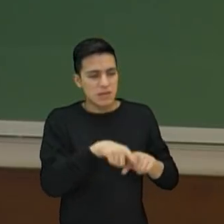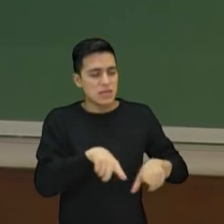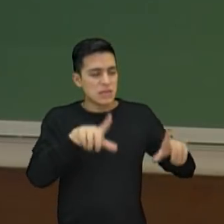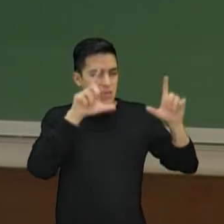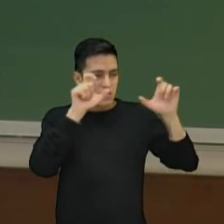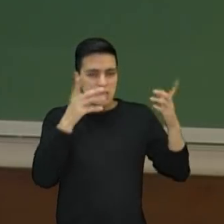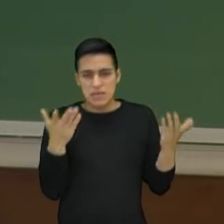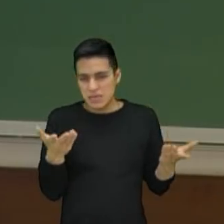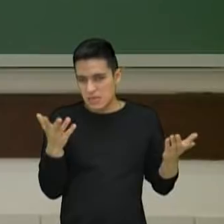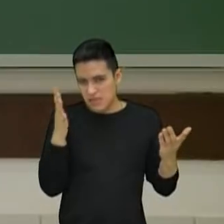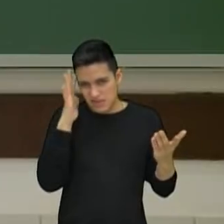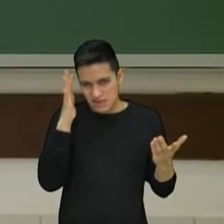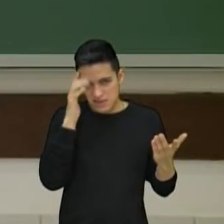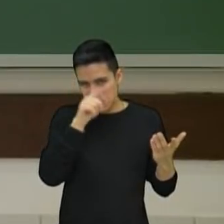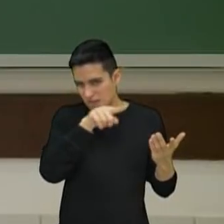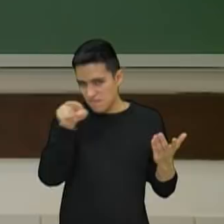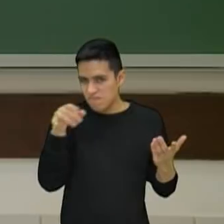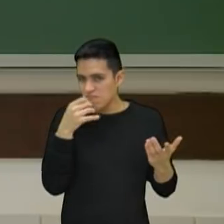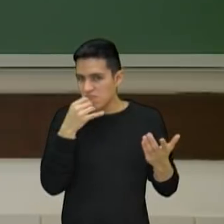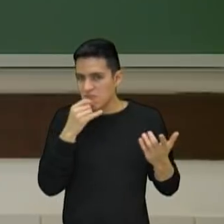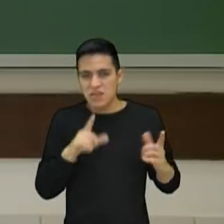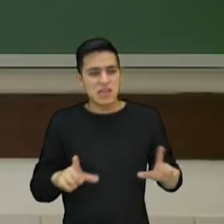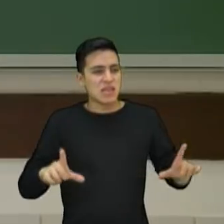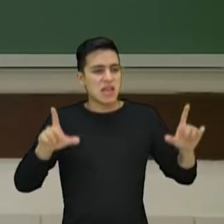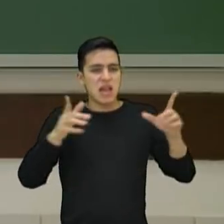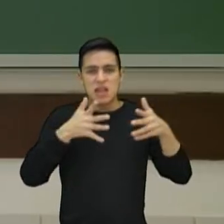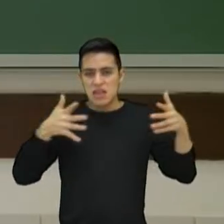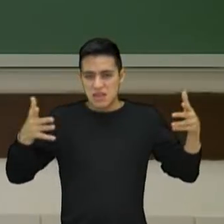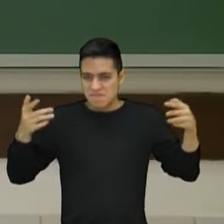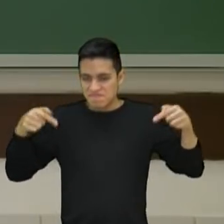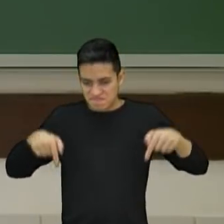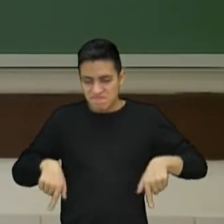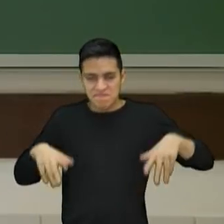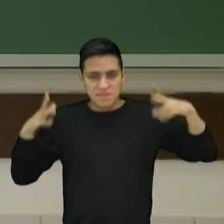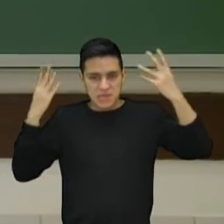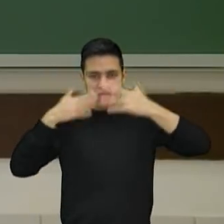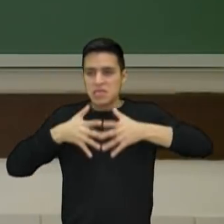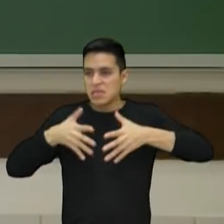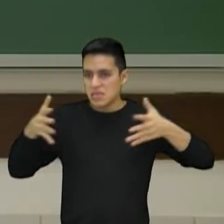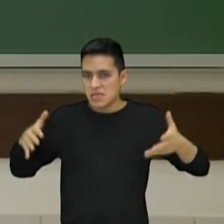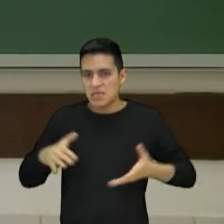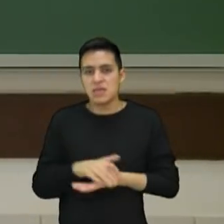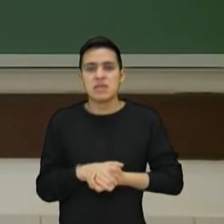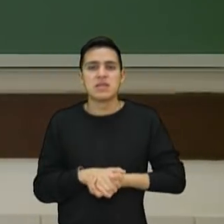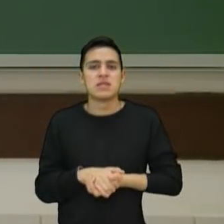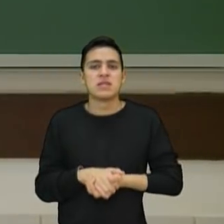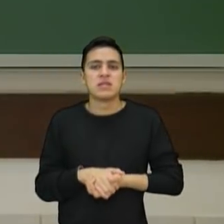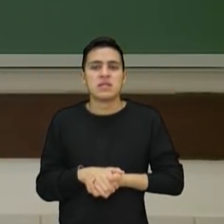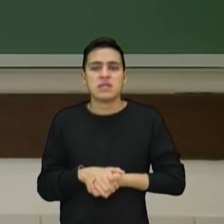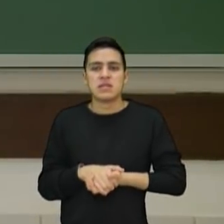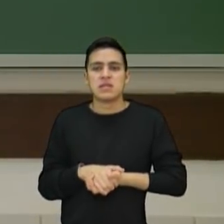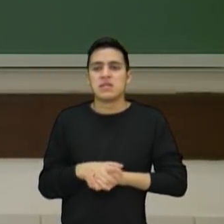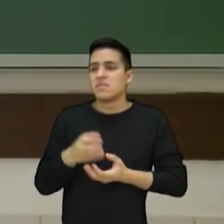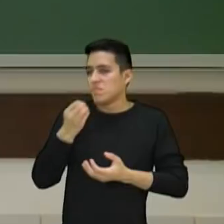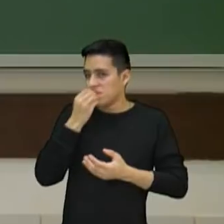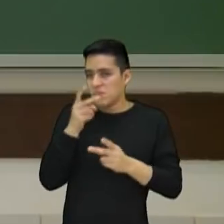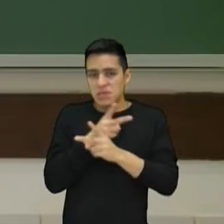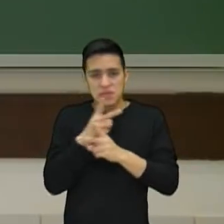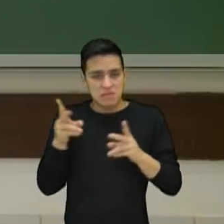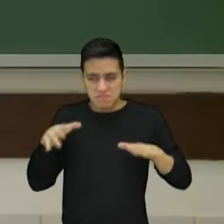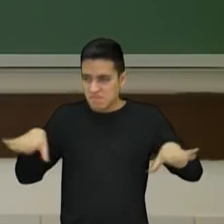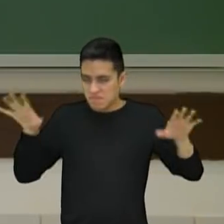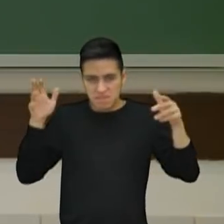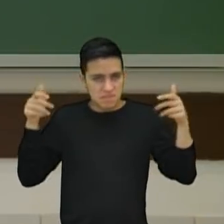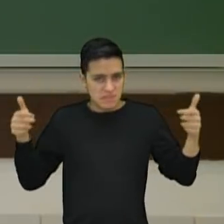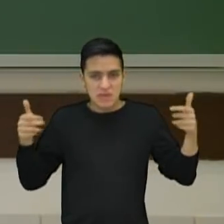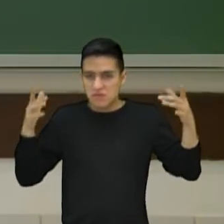Imagine como eu estou aqui nesta sala, esta sala ampla, bonita, bem arejada, muito bem ventilada, enfim.